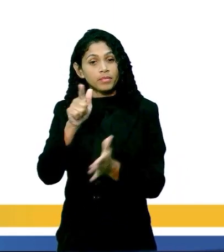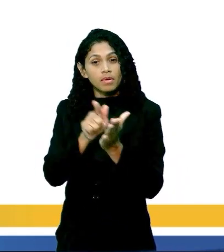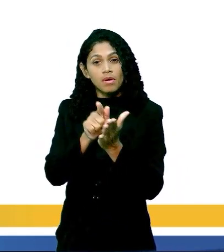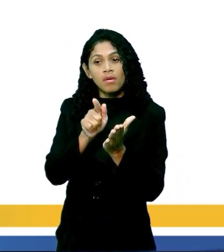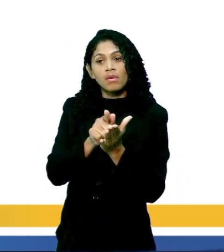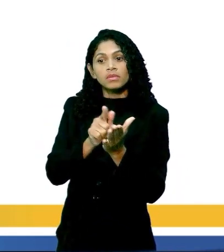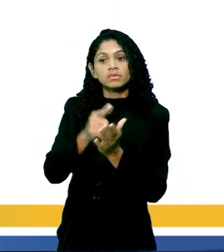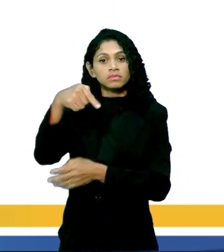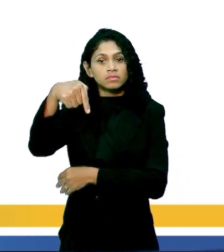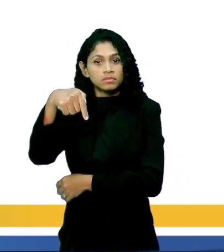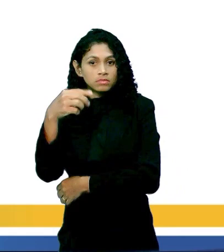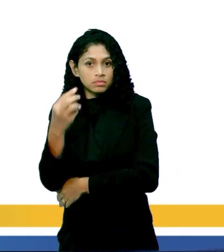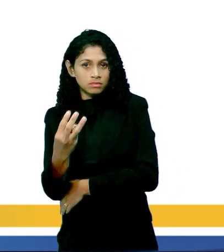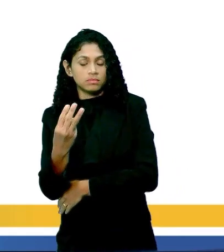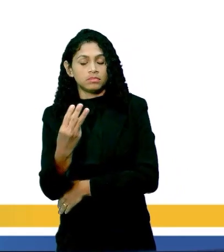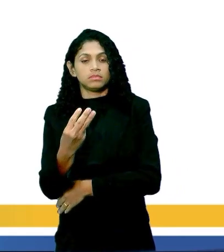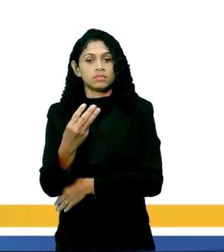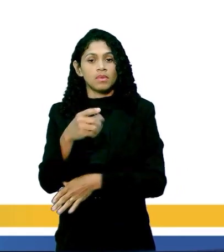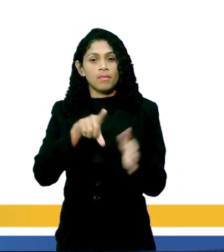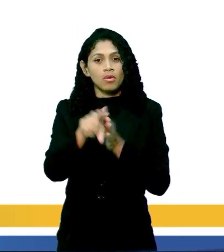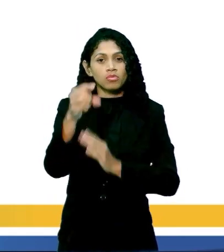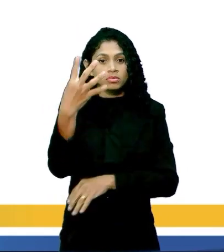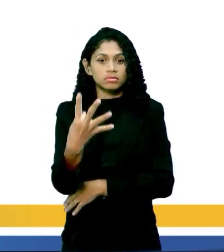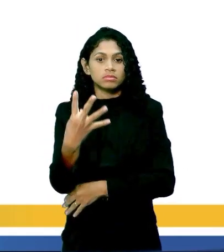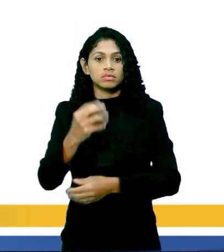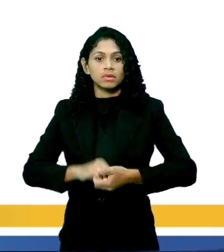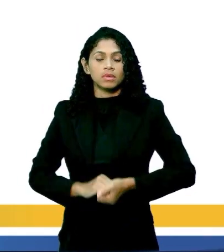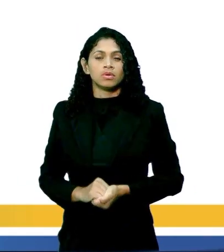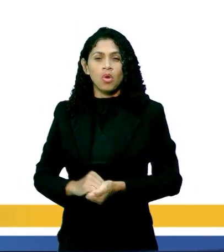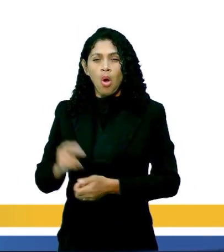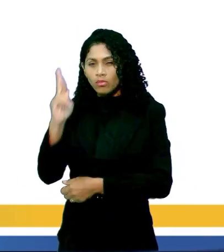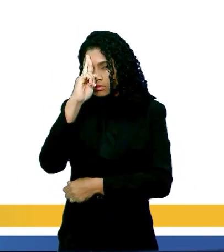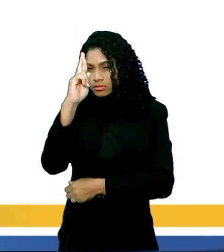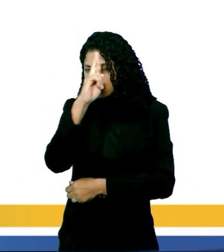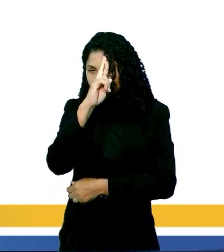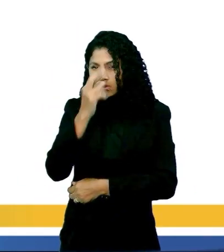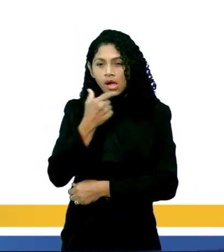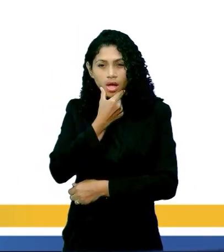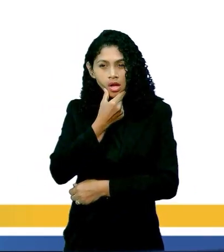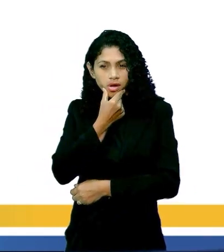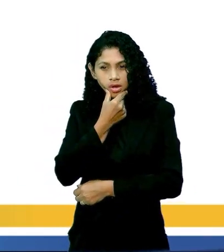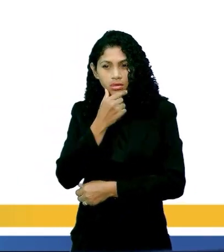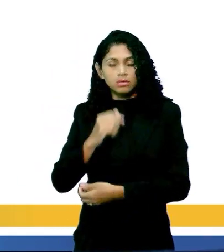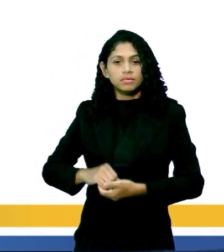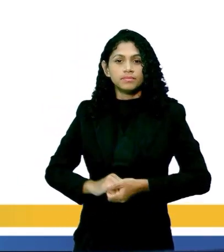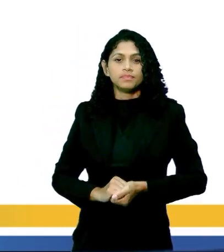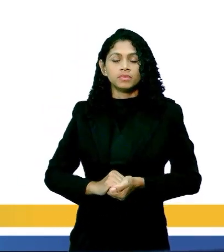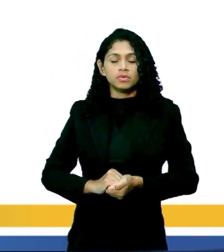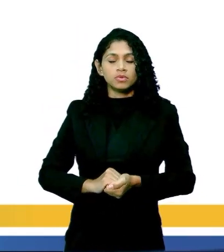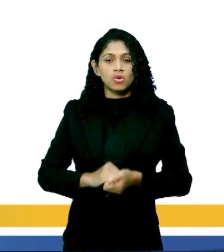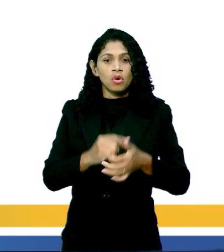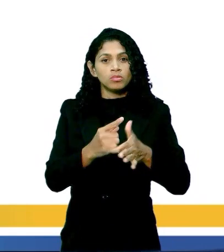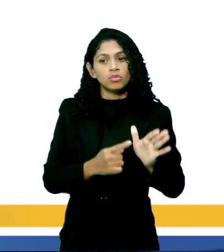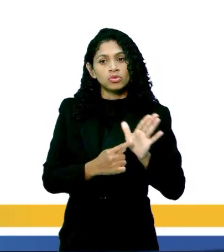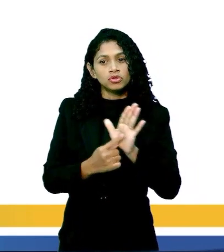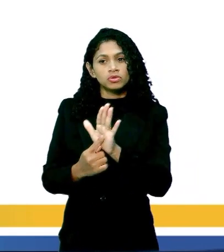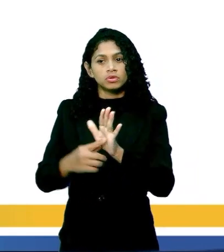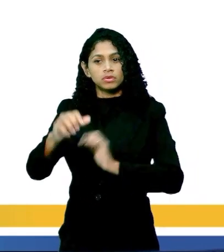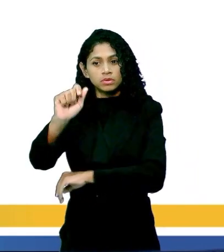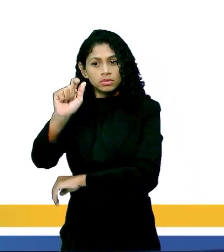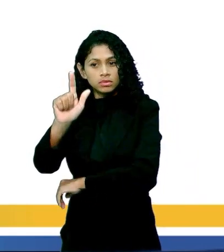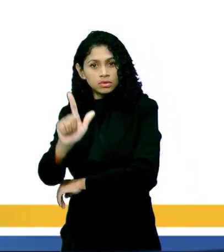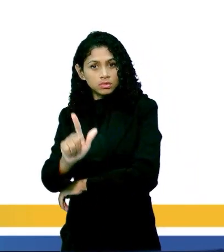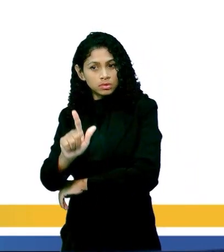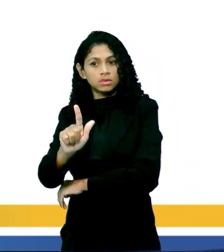temos a questão 4, que nos diz o seguinte: o historiador inglês J.J. Faria, expondo a obra do